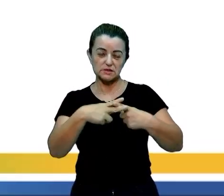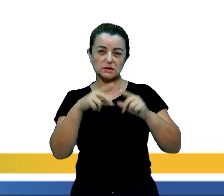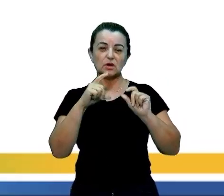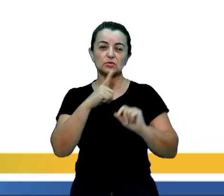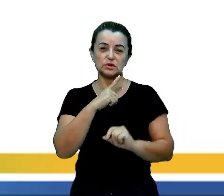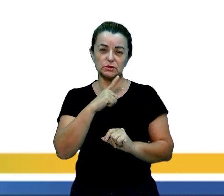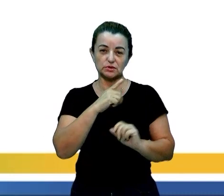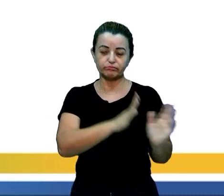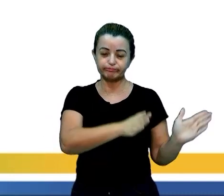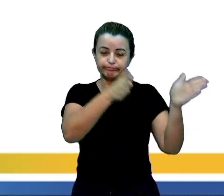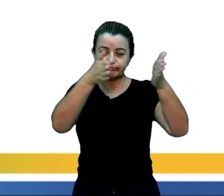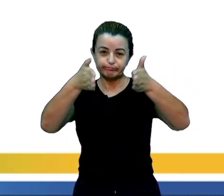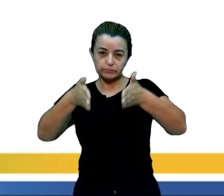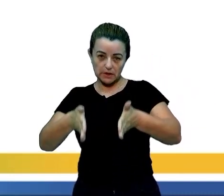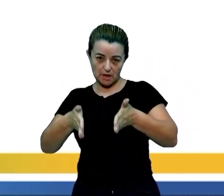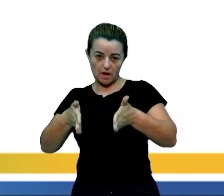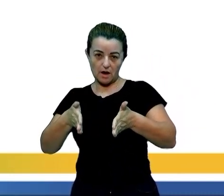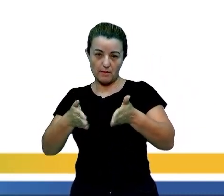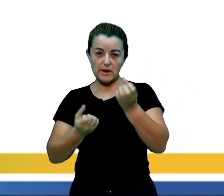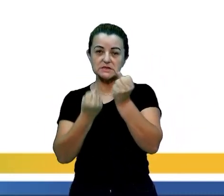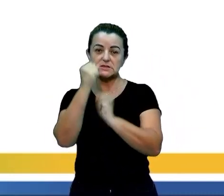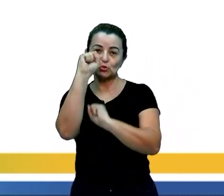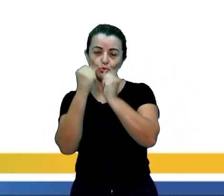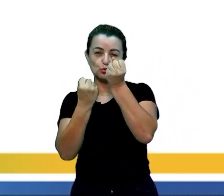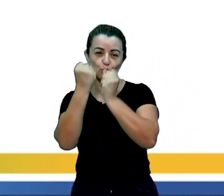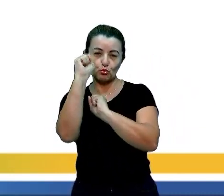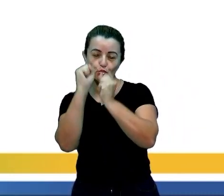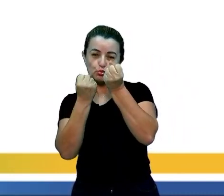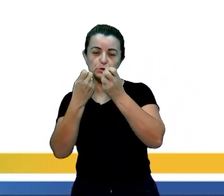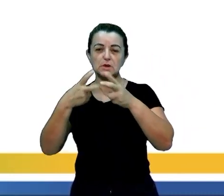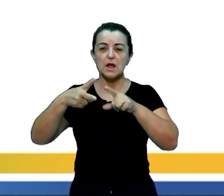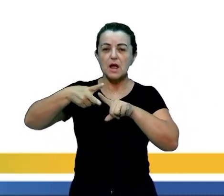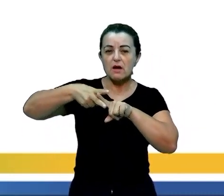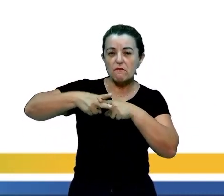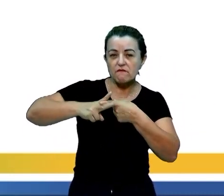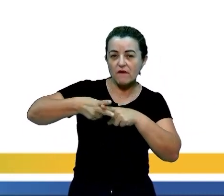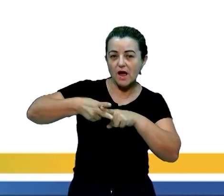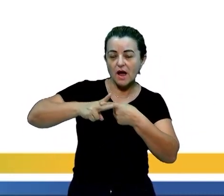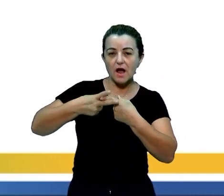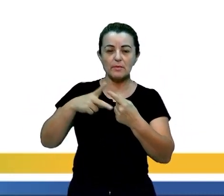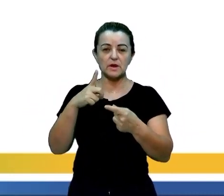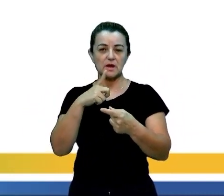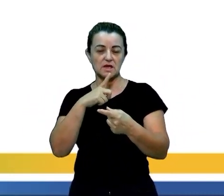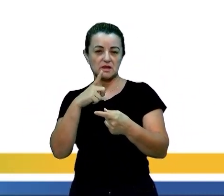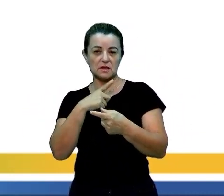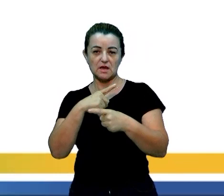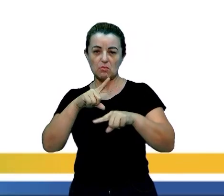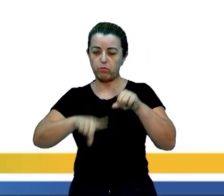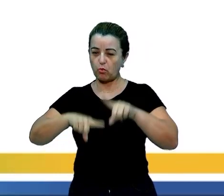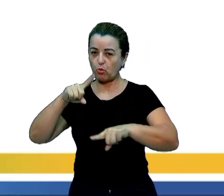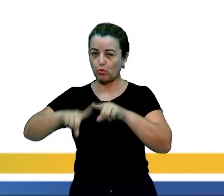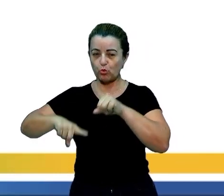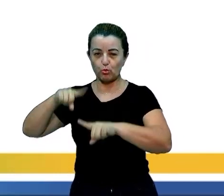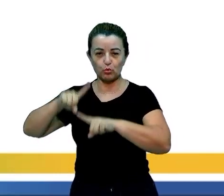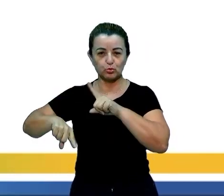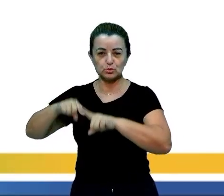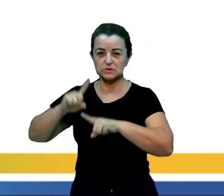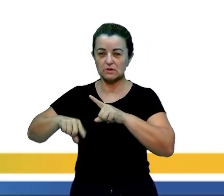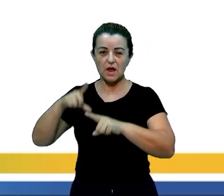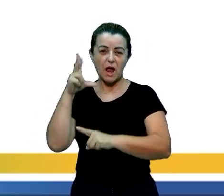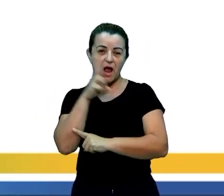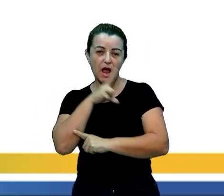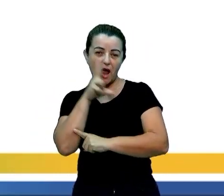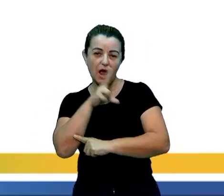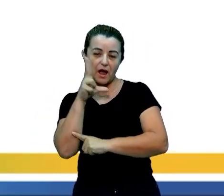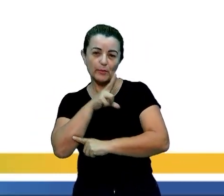Para a inserção das indústrias na nossa vida, onde tudo era produzido em larga escala, onde tudo era produzido de maneira mais rápida